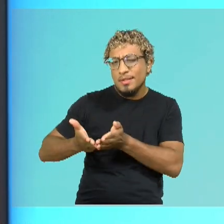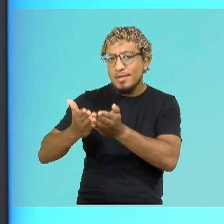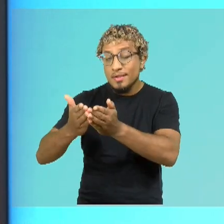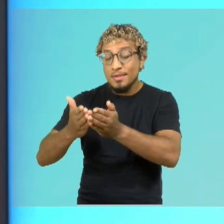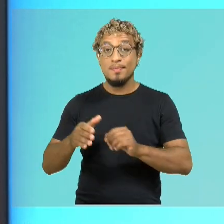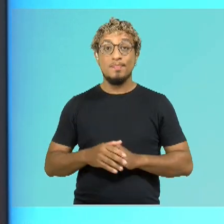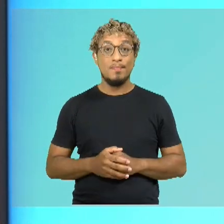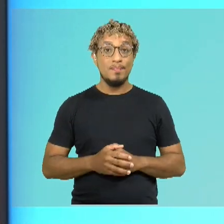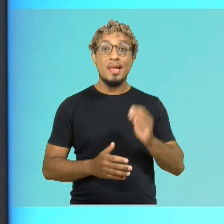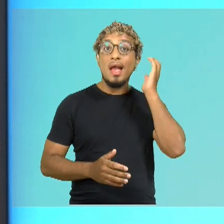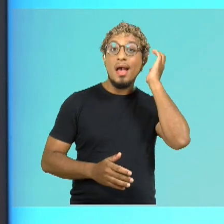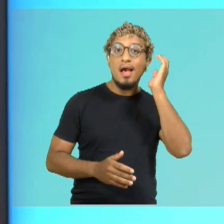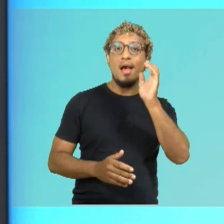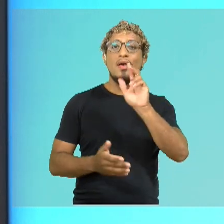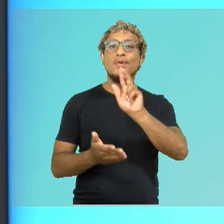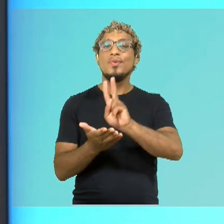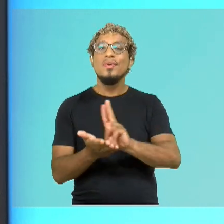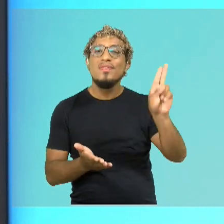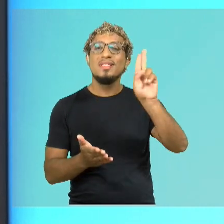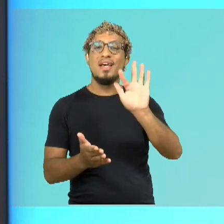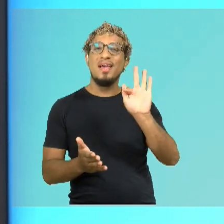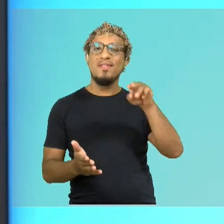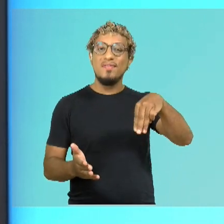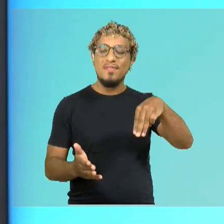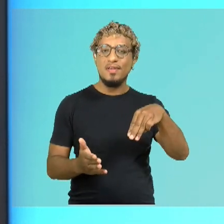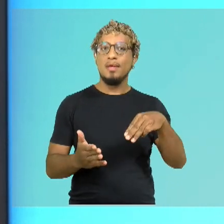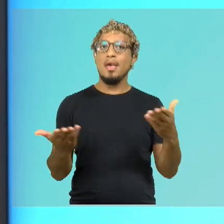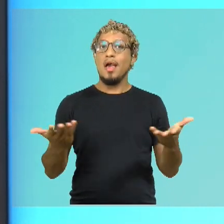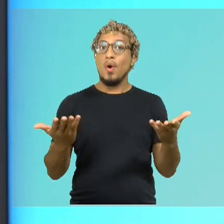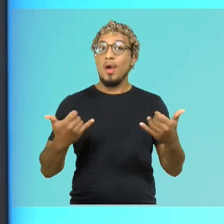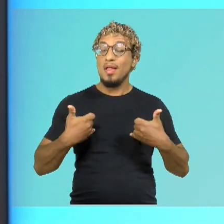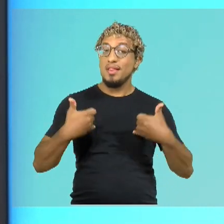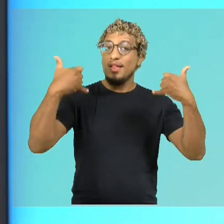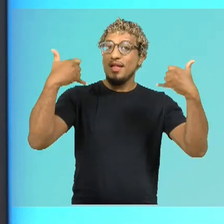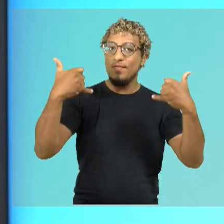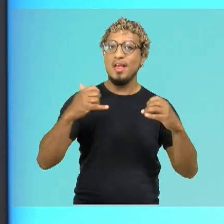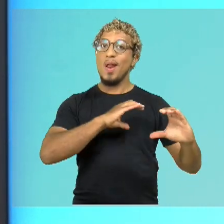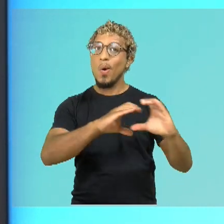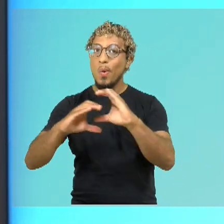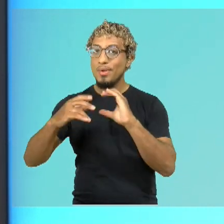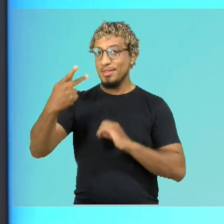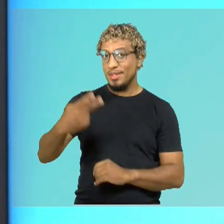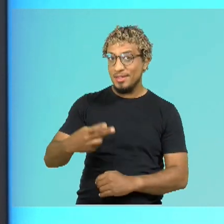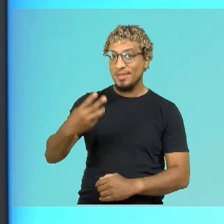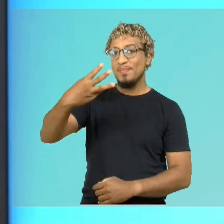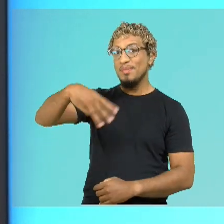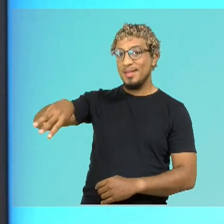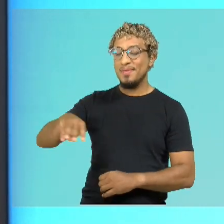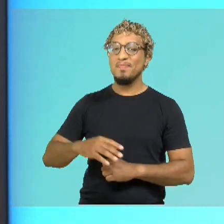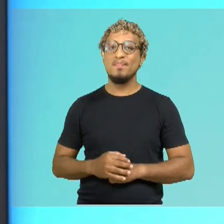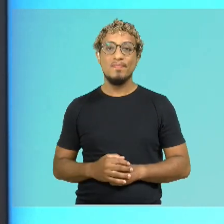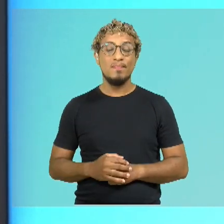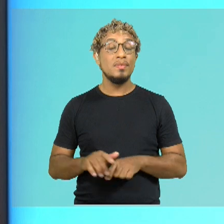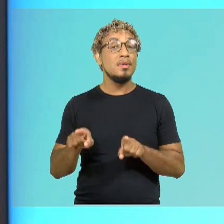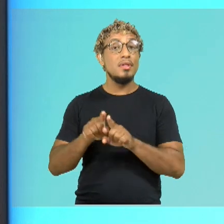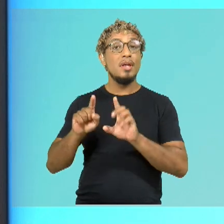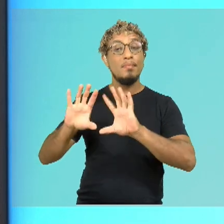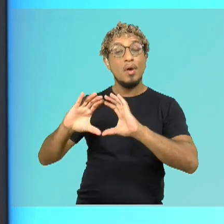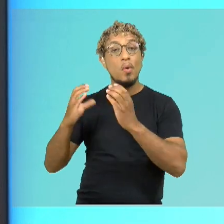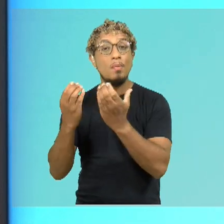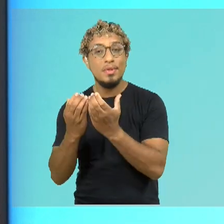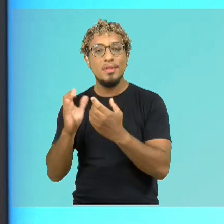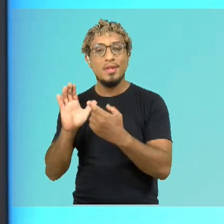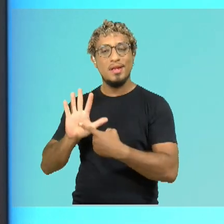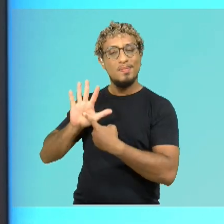FM celebra 38 anos de história na comunicação e na cultura maranhense. No quadro Fala Comunidade, vamos conhecer